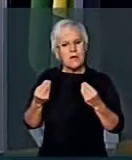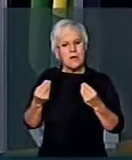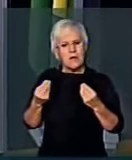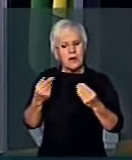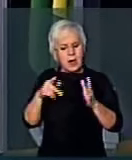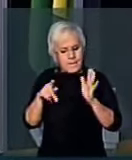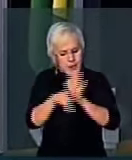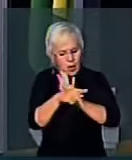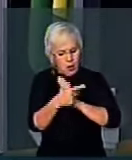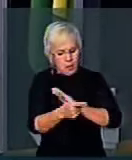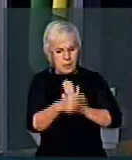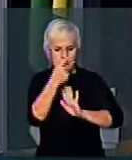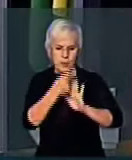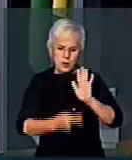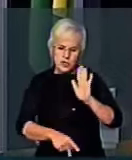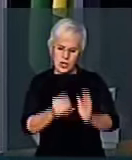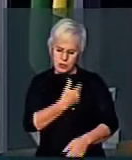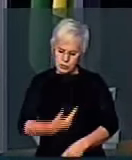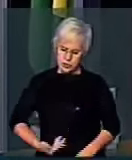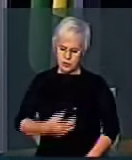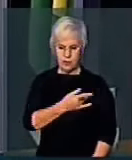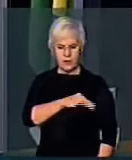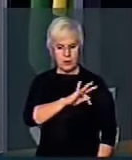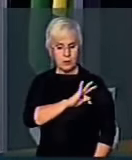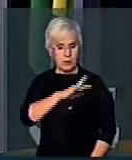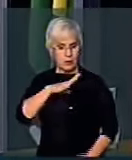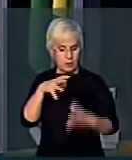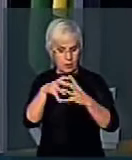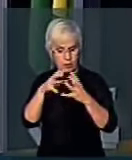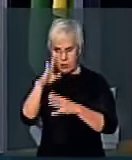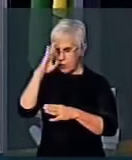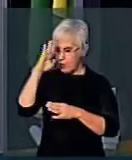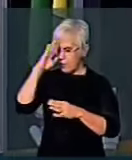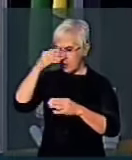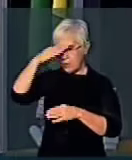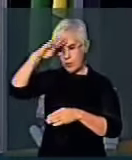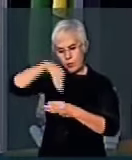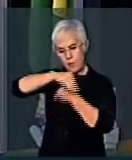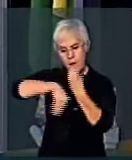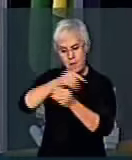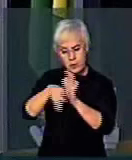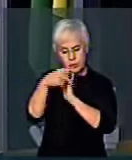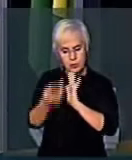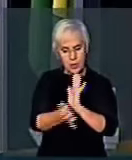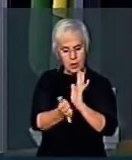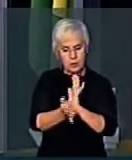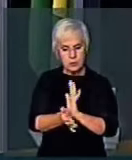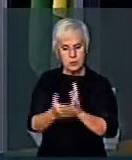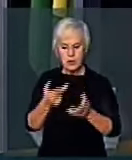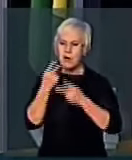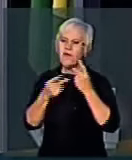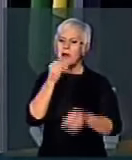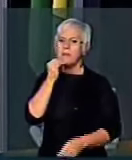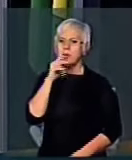parte do projeto de governo do PT ter esse seu exército de infiltrados cubanos aqui dentro. E quando se fala, por exemplo, em